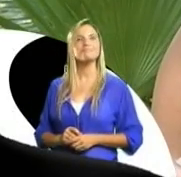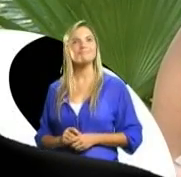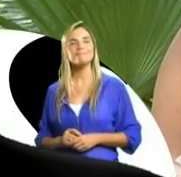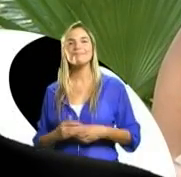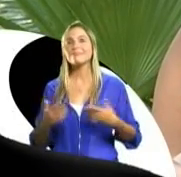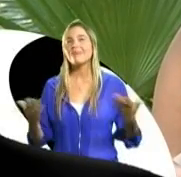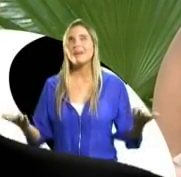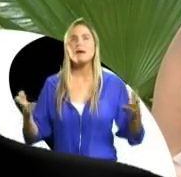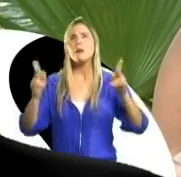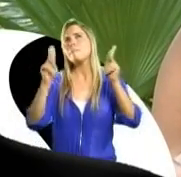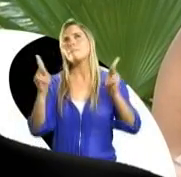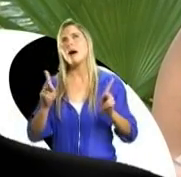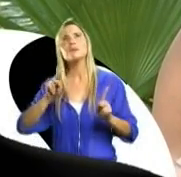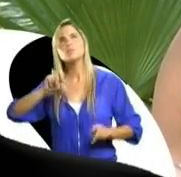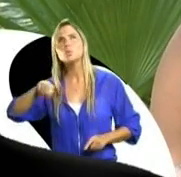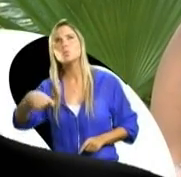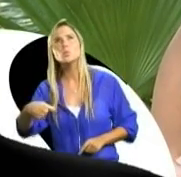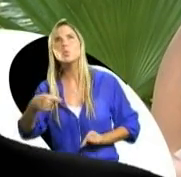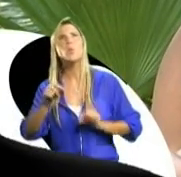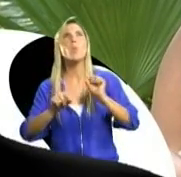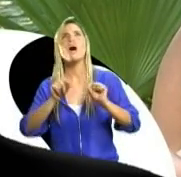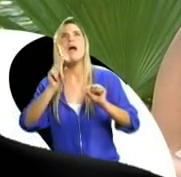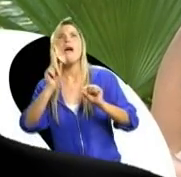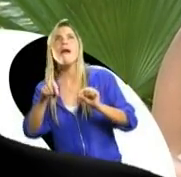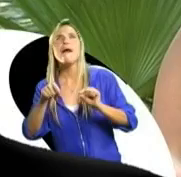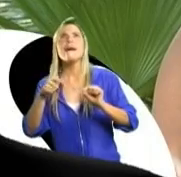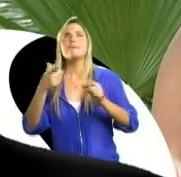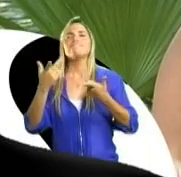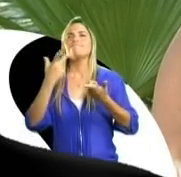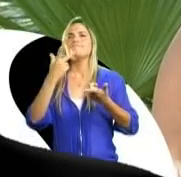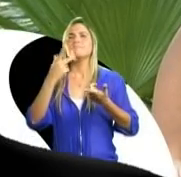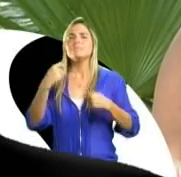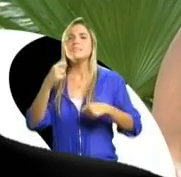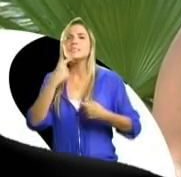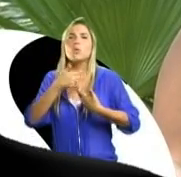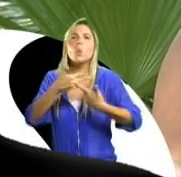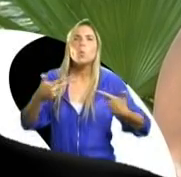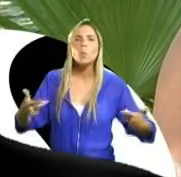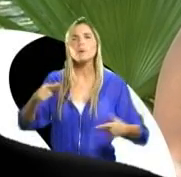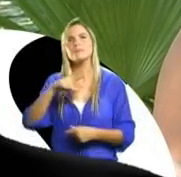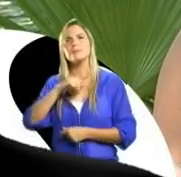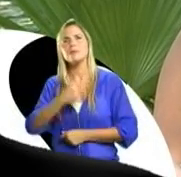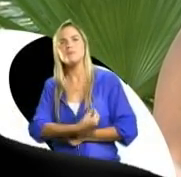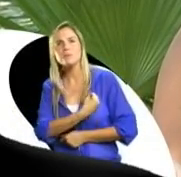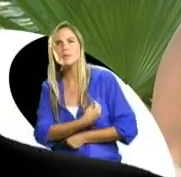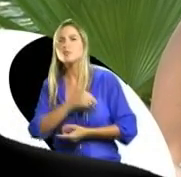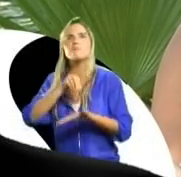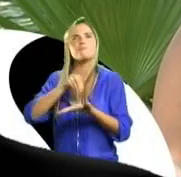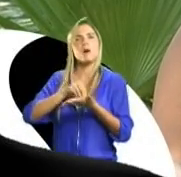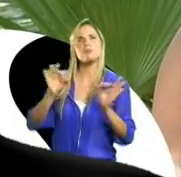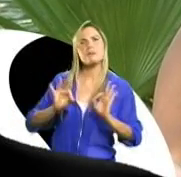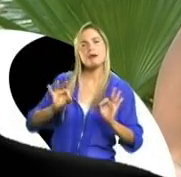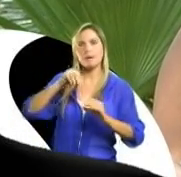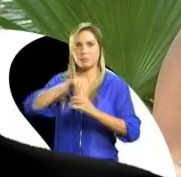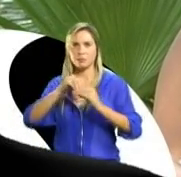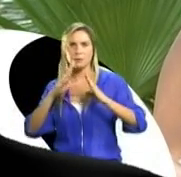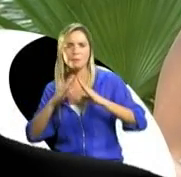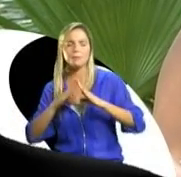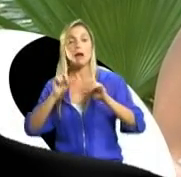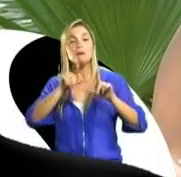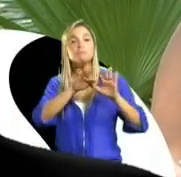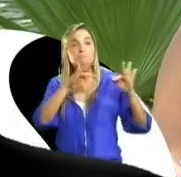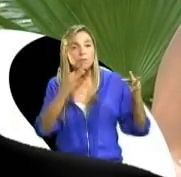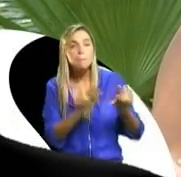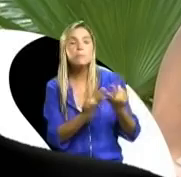Paz para mim é a gente ter, assim, não faltar o suficiente, né, que a gente precisa dentro de um lar, né, é a família unida,